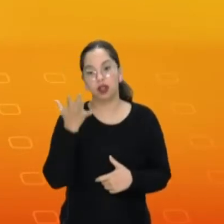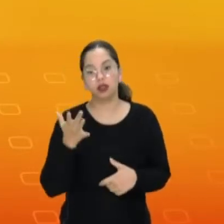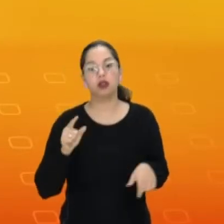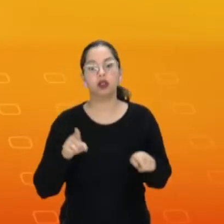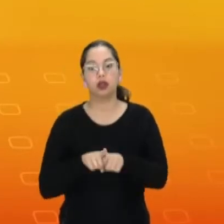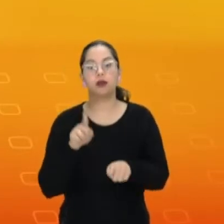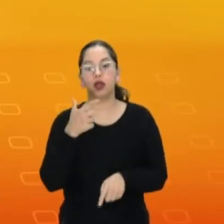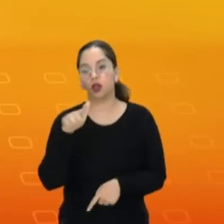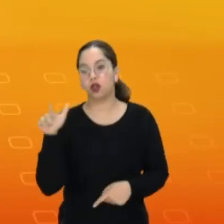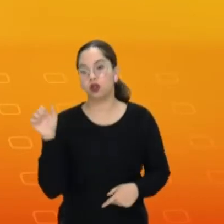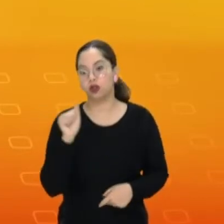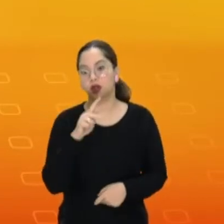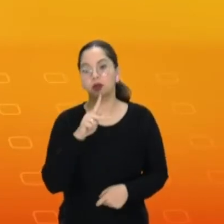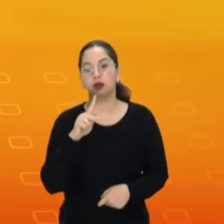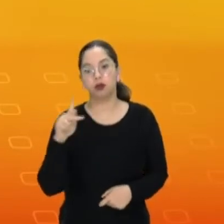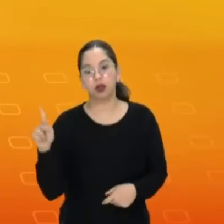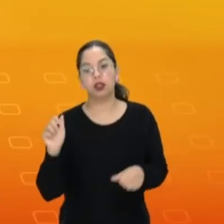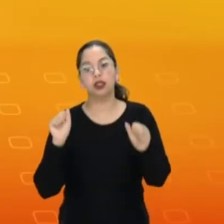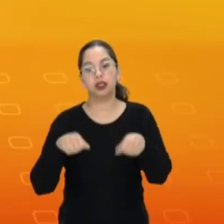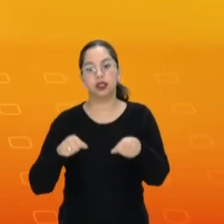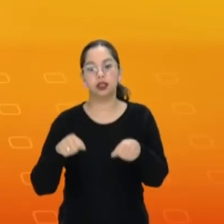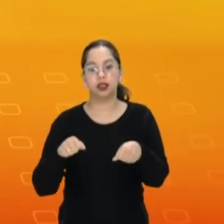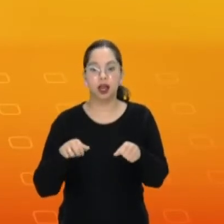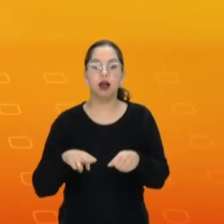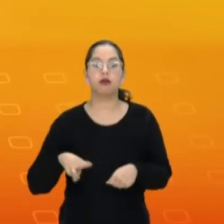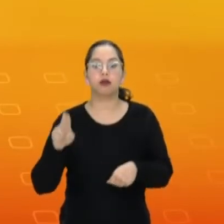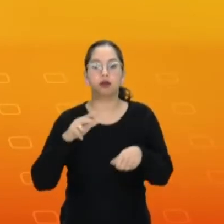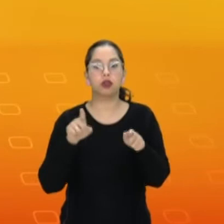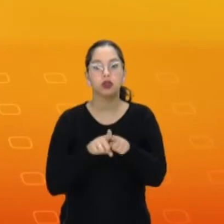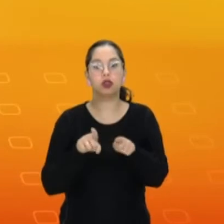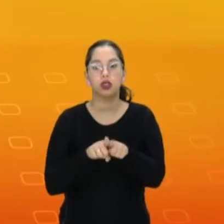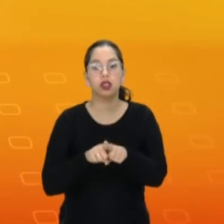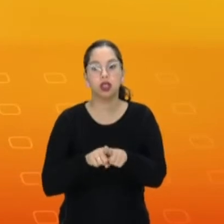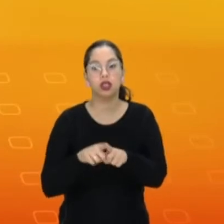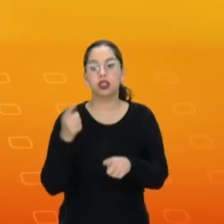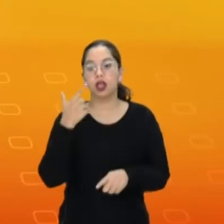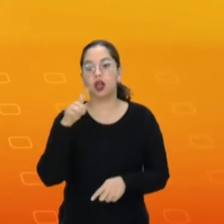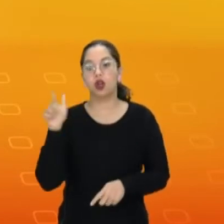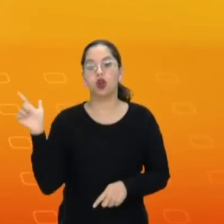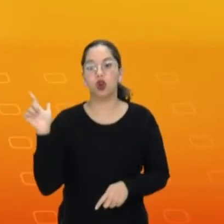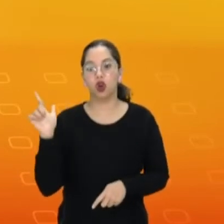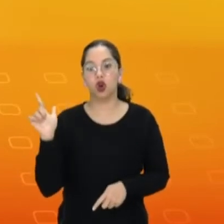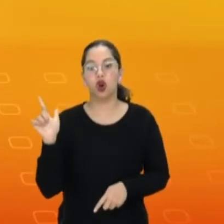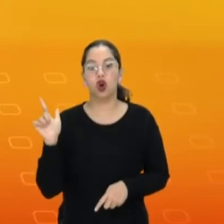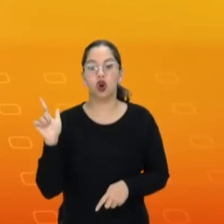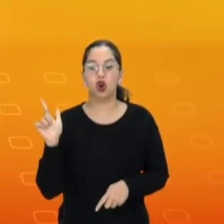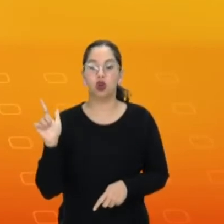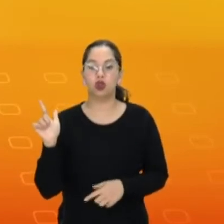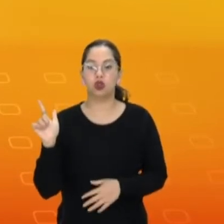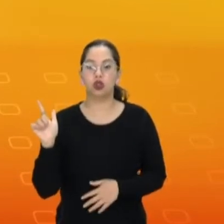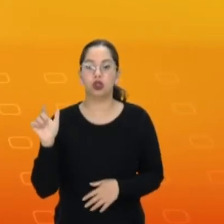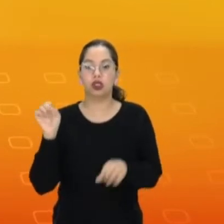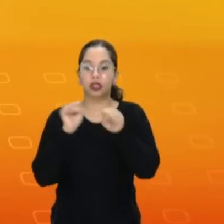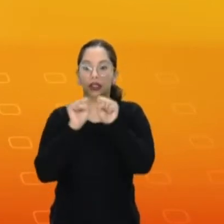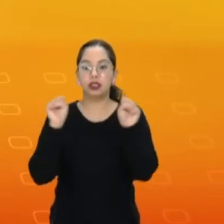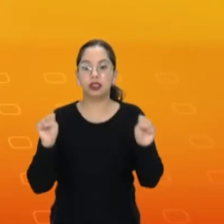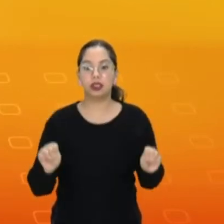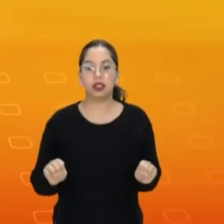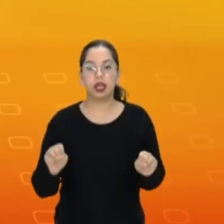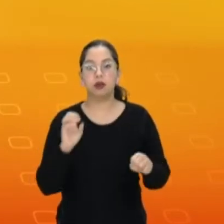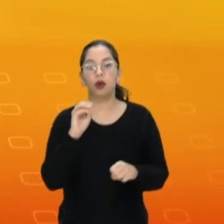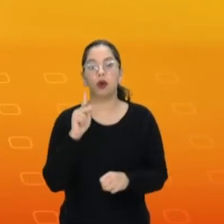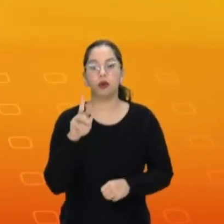aplicação na em que vai eu já entro com todo o ambiente de sistema operacional comissionado eu